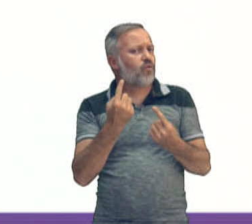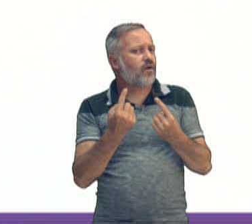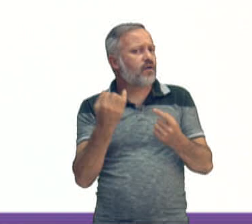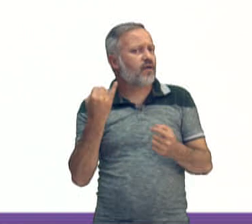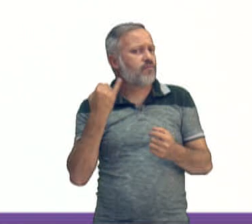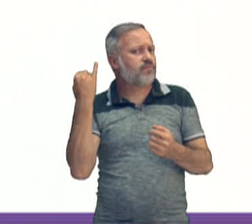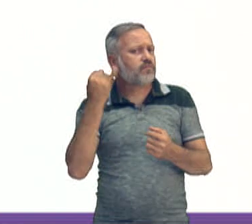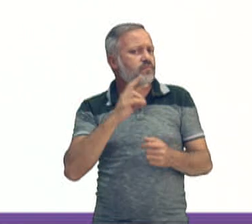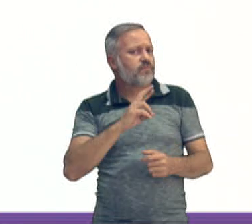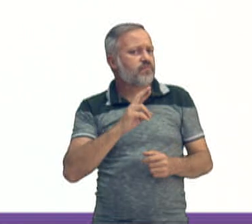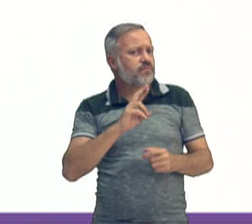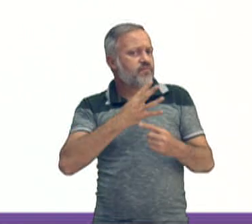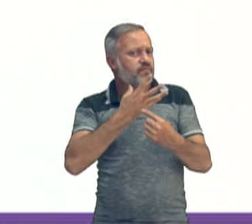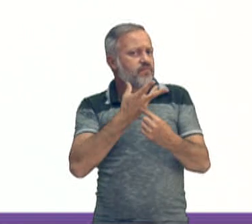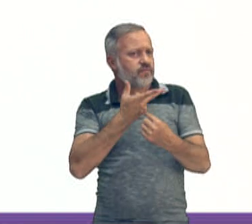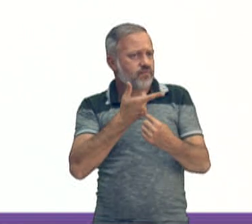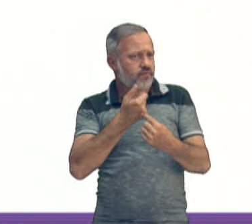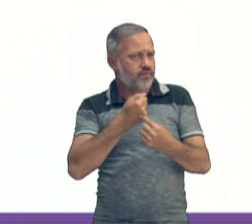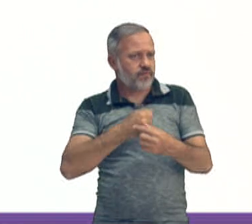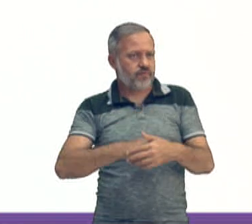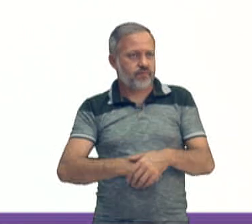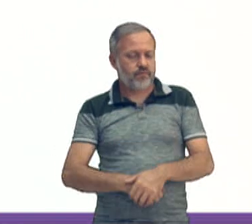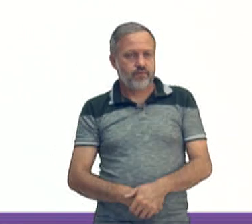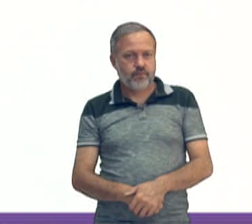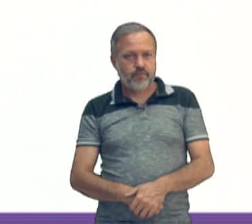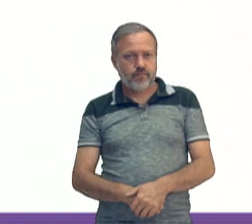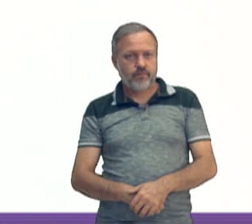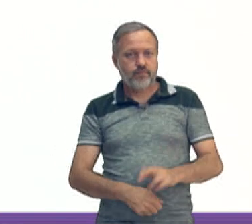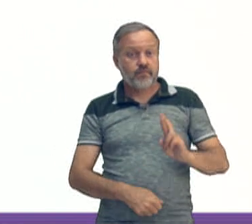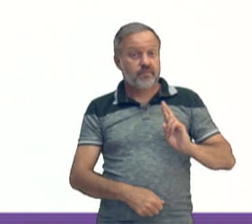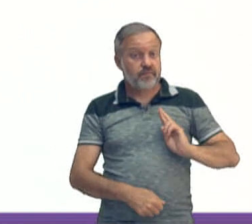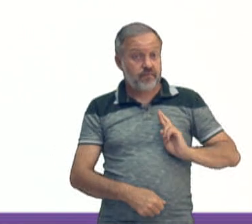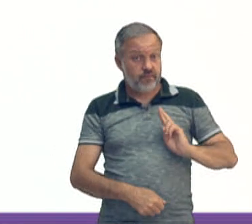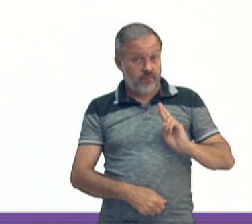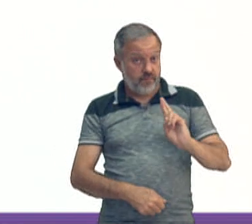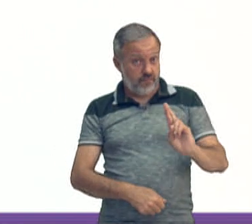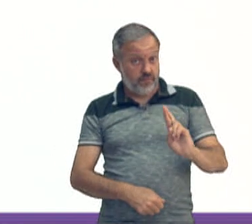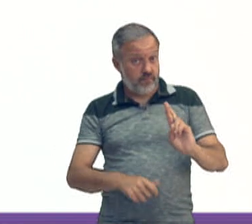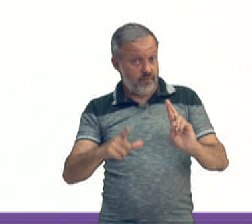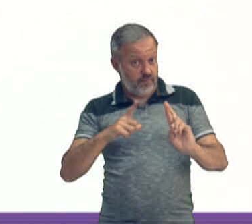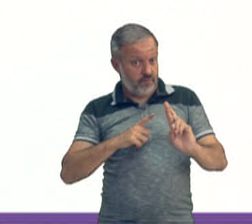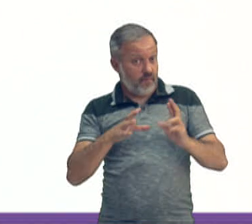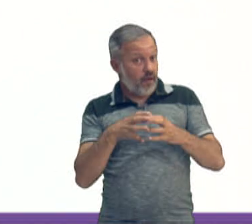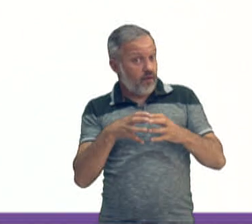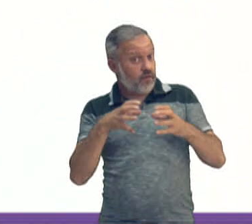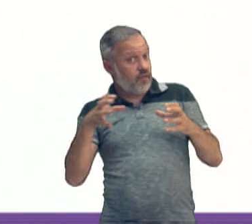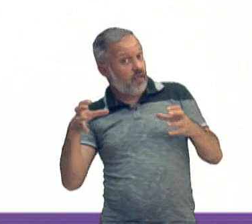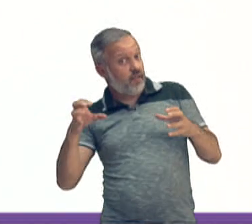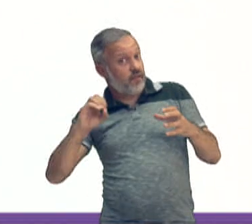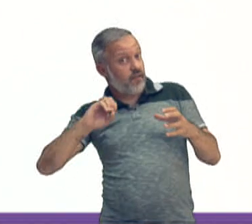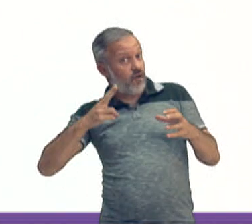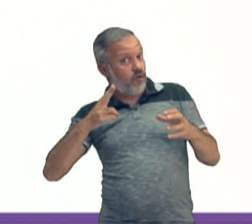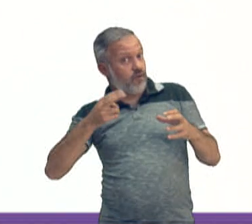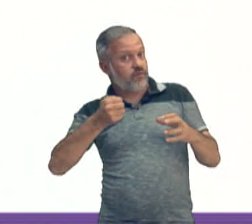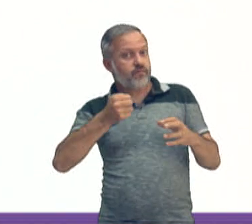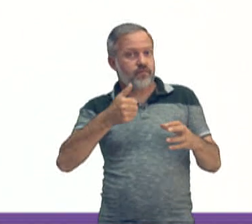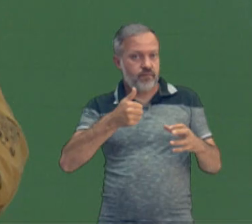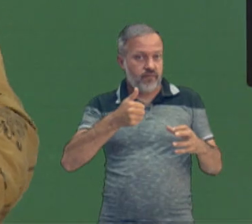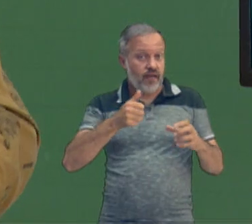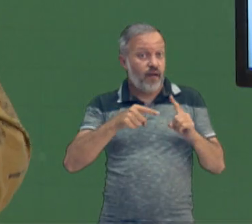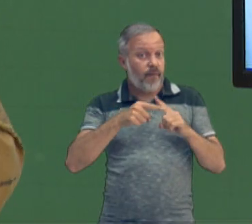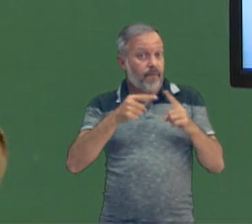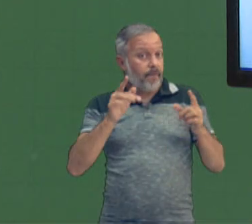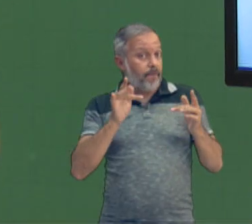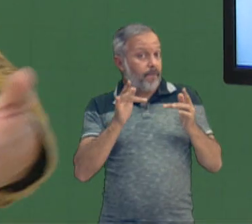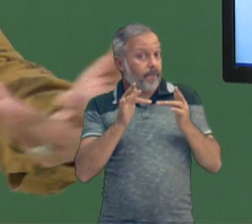Pois bem, as religiões elas possuem maior ou menor ligação com a arte. Ou seja, algumas religiões